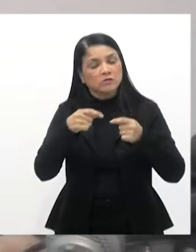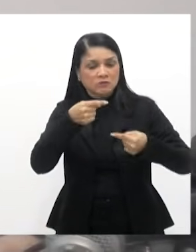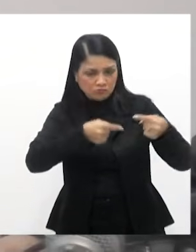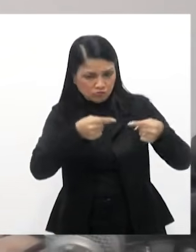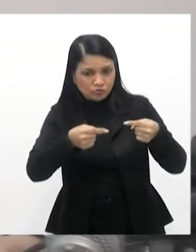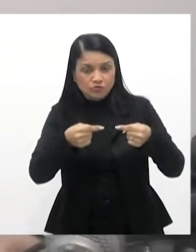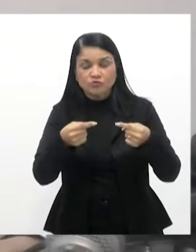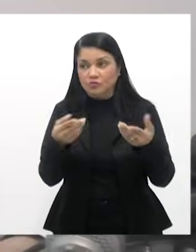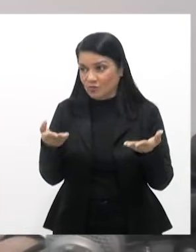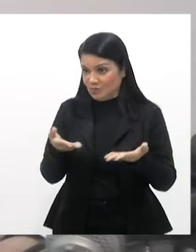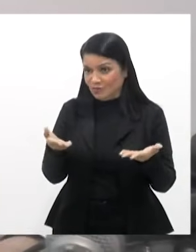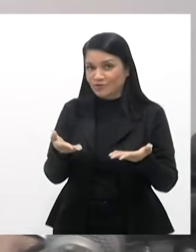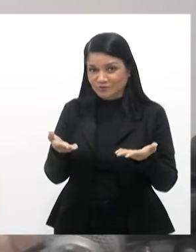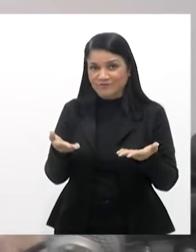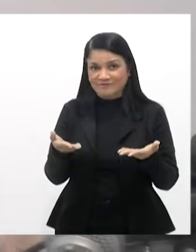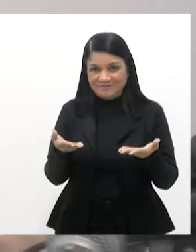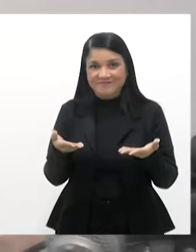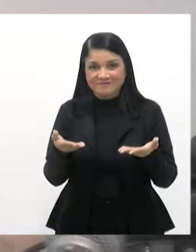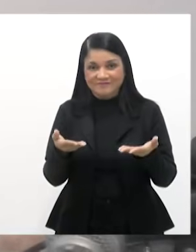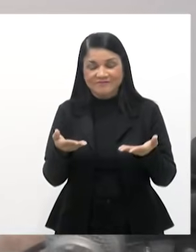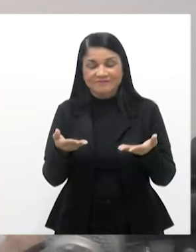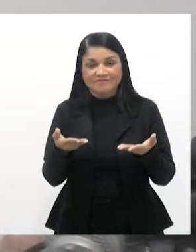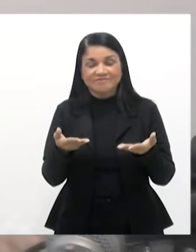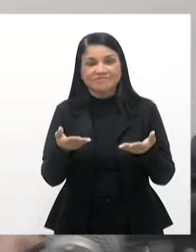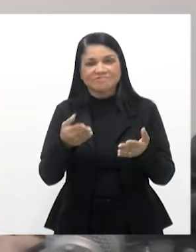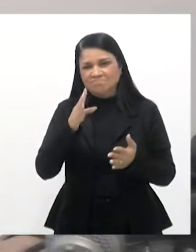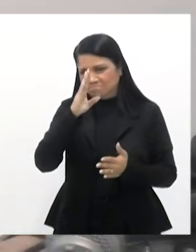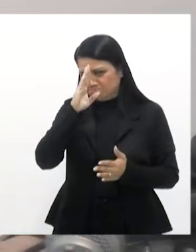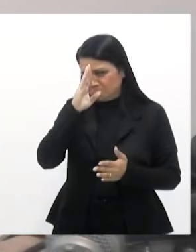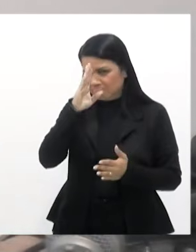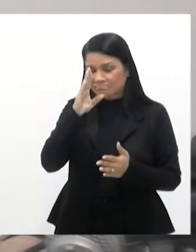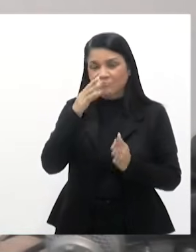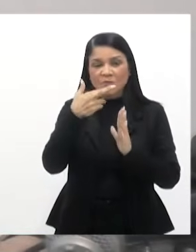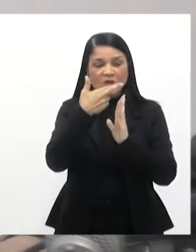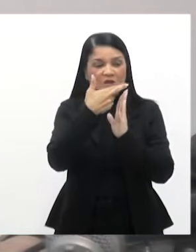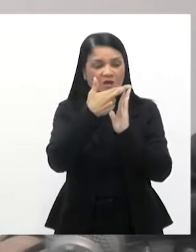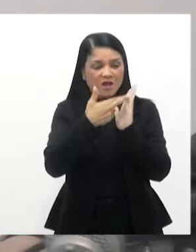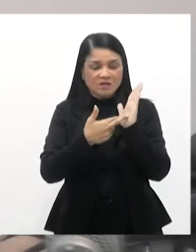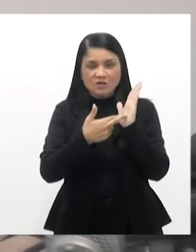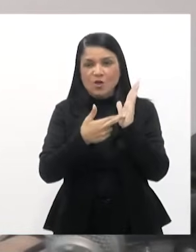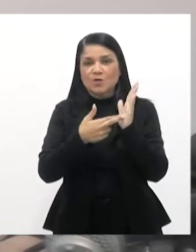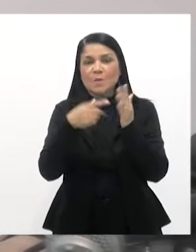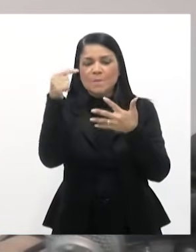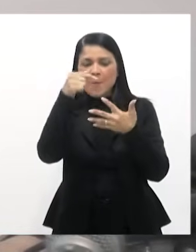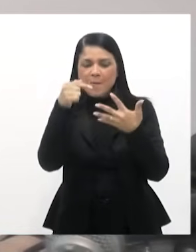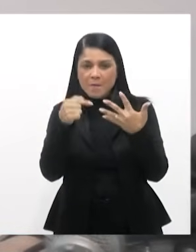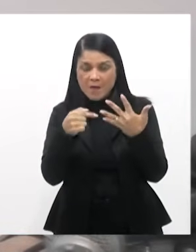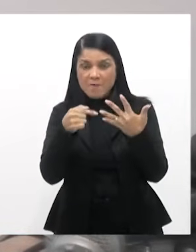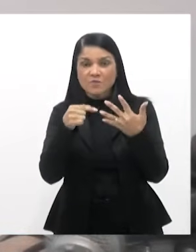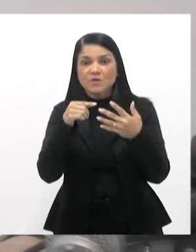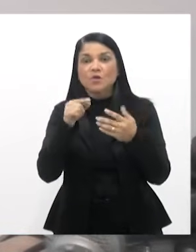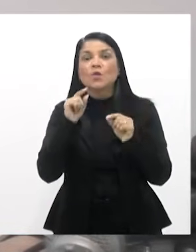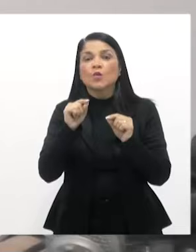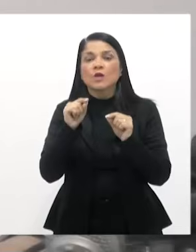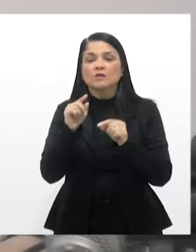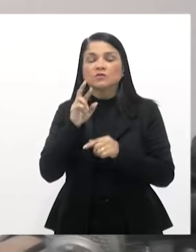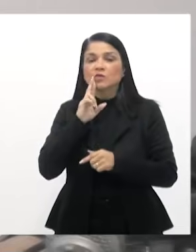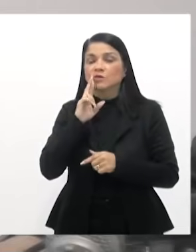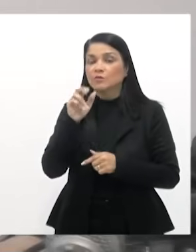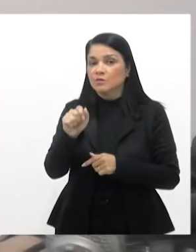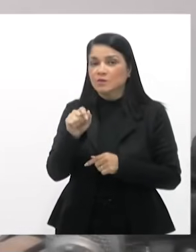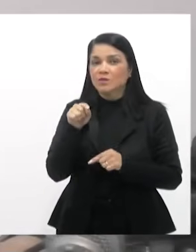aqui, né? O ponto central do relatório do deputado Rodrigo Amorim é sobre uma questão absolutamente